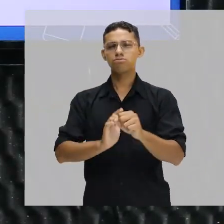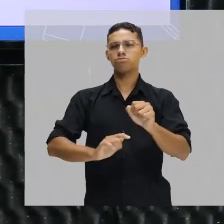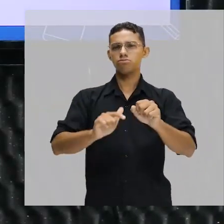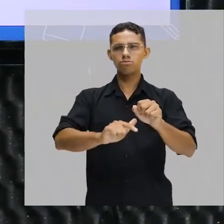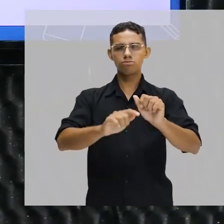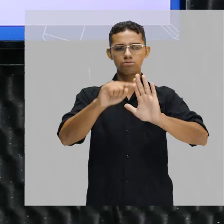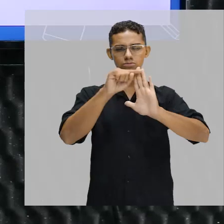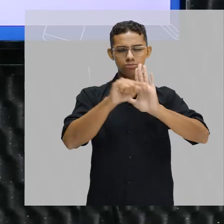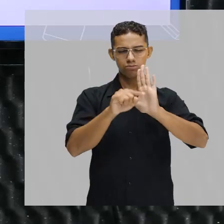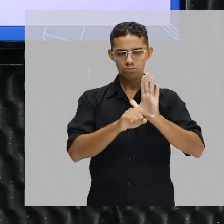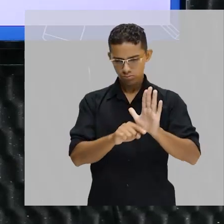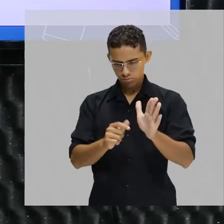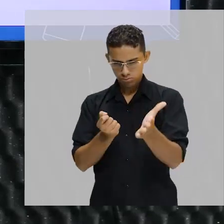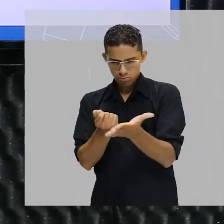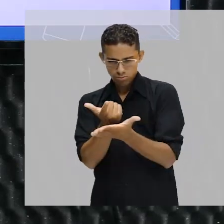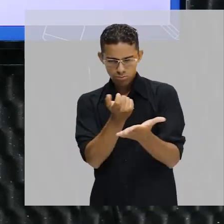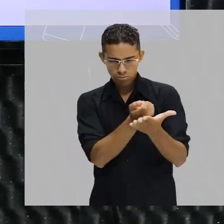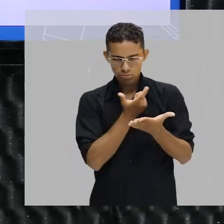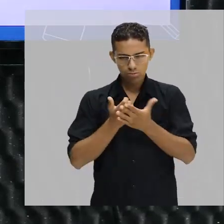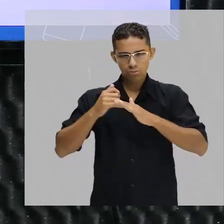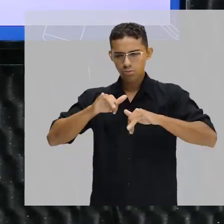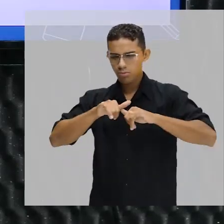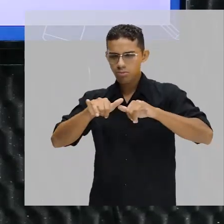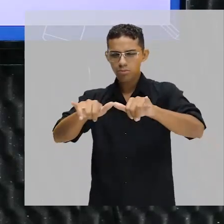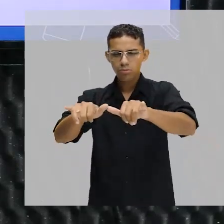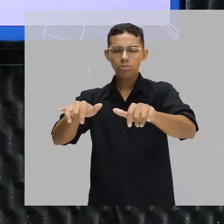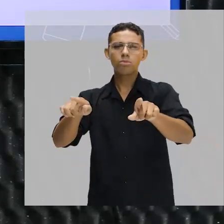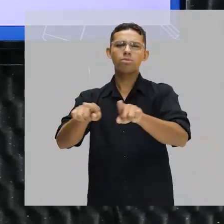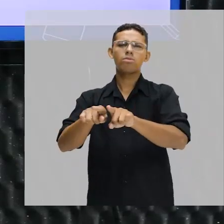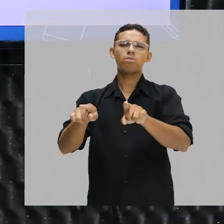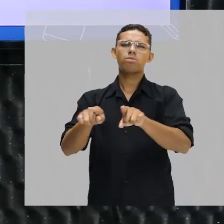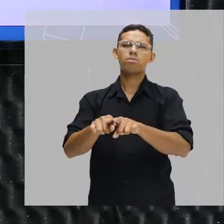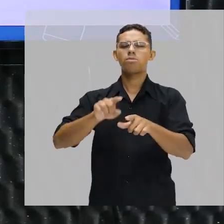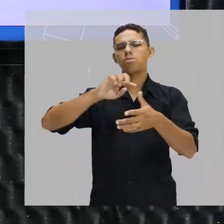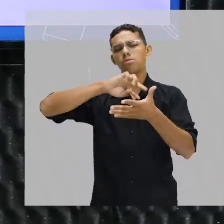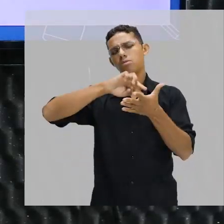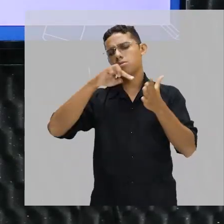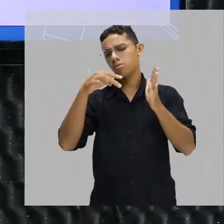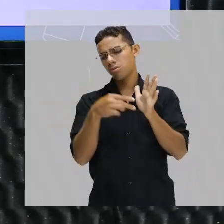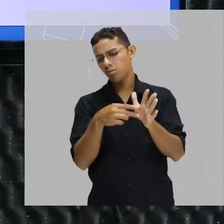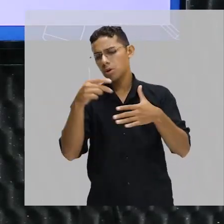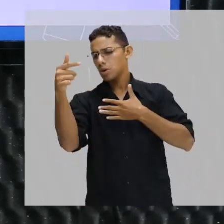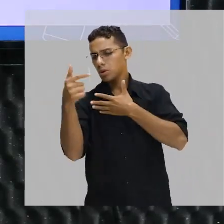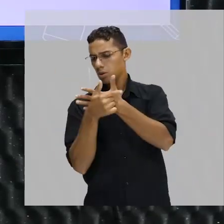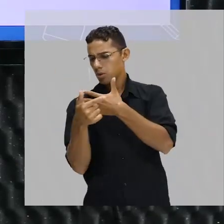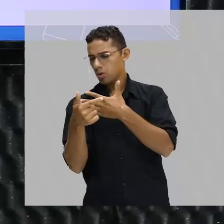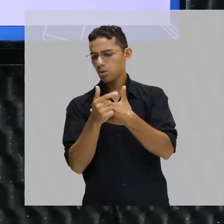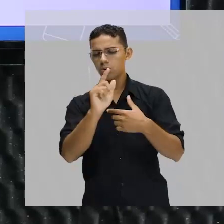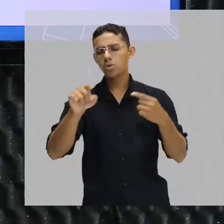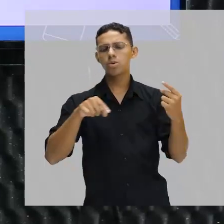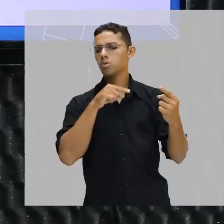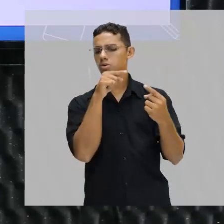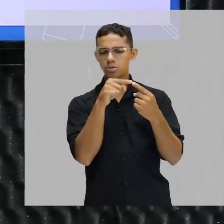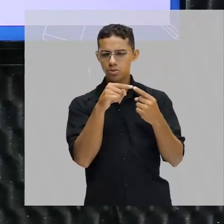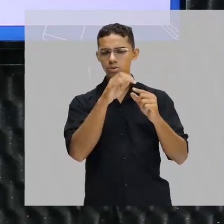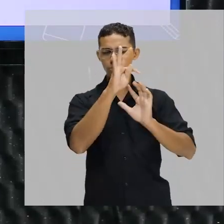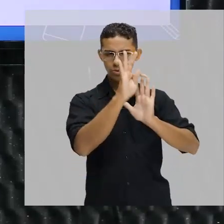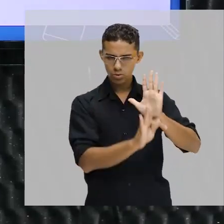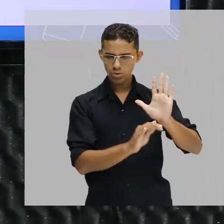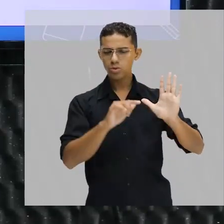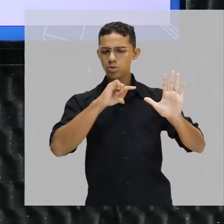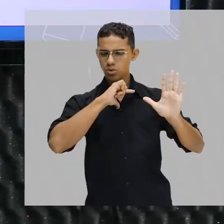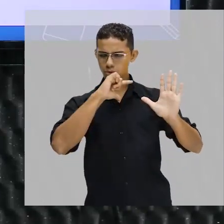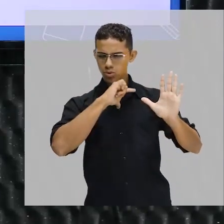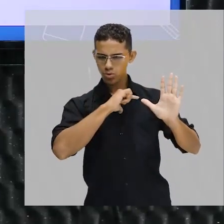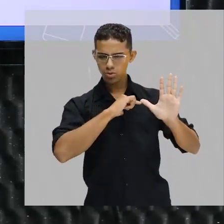Porém, faz-se necessário considerar a sua função e a sua finalidade. Todo texto, turma, possui uma função, são